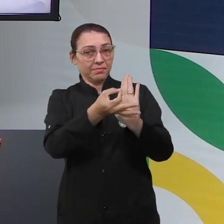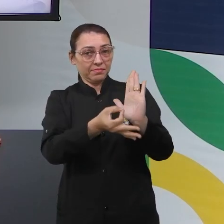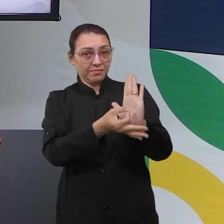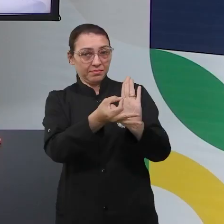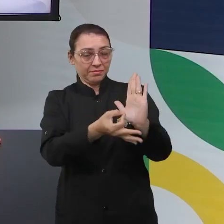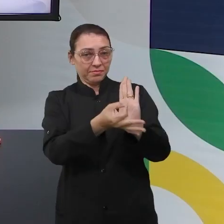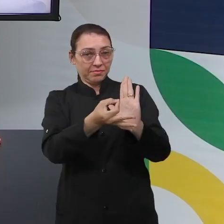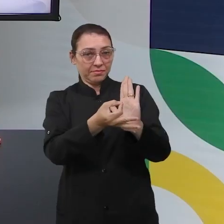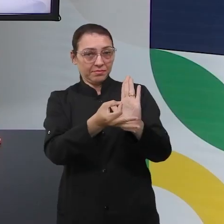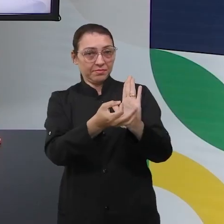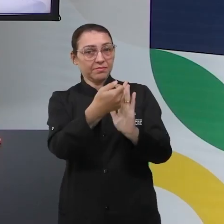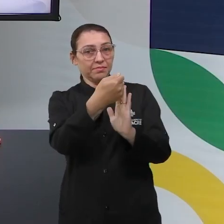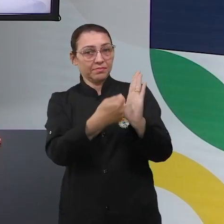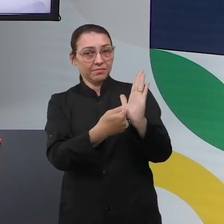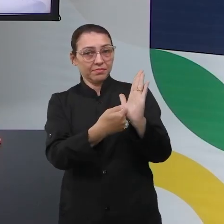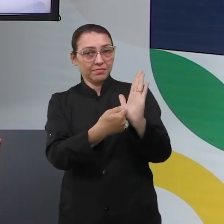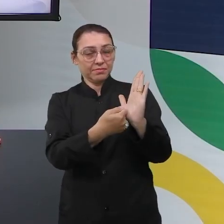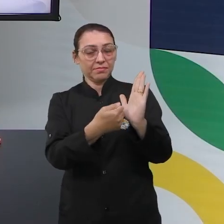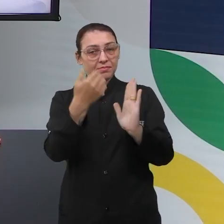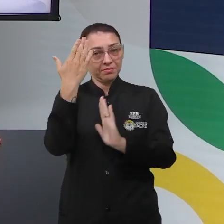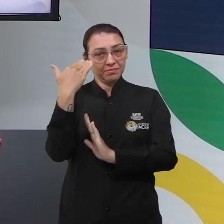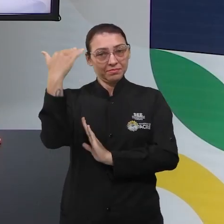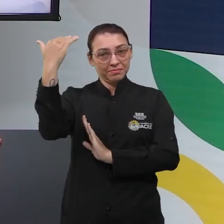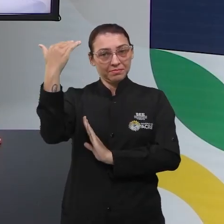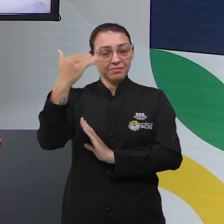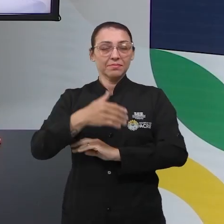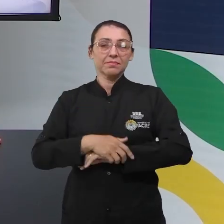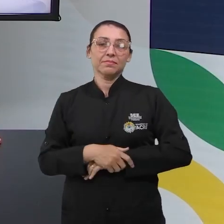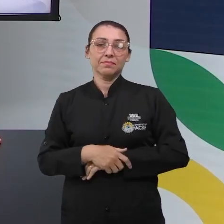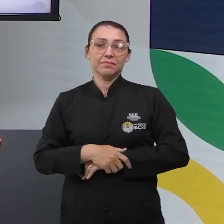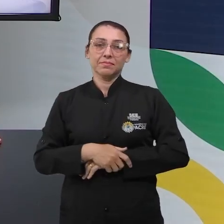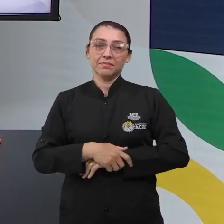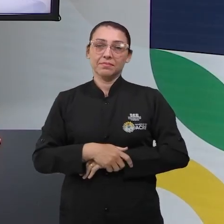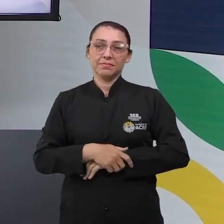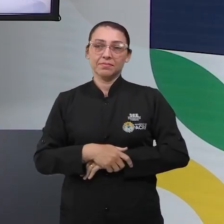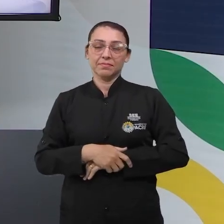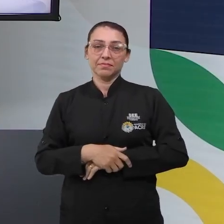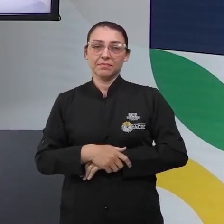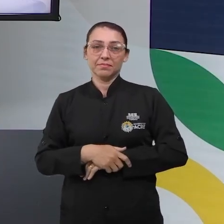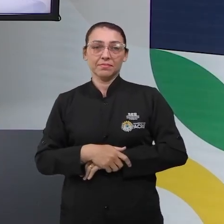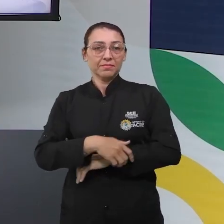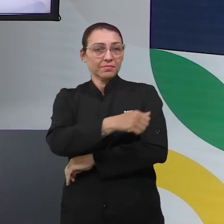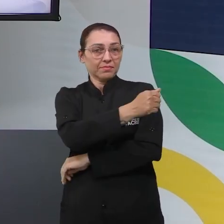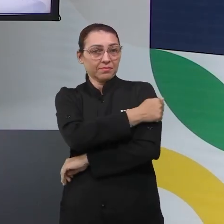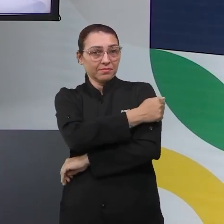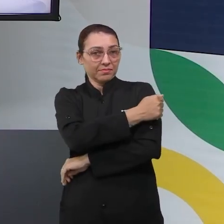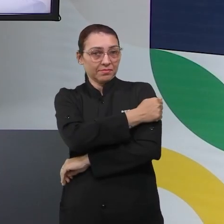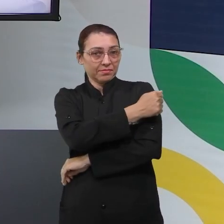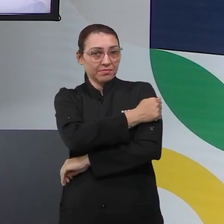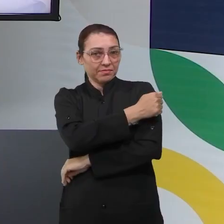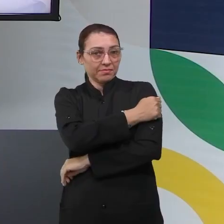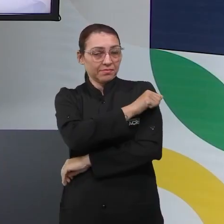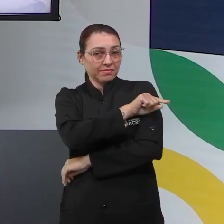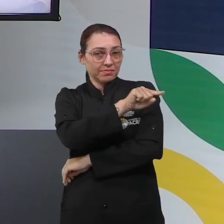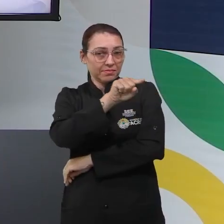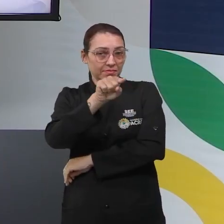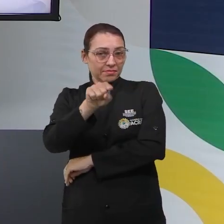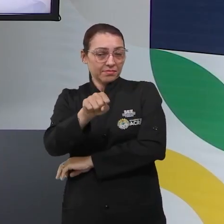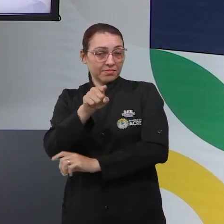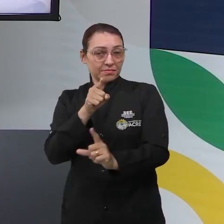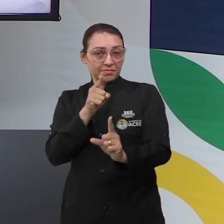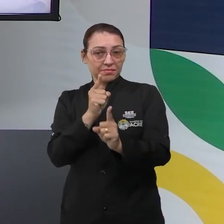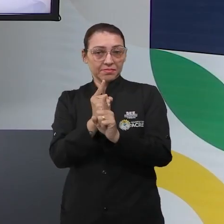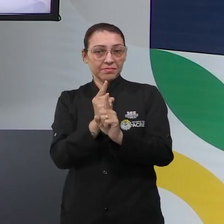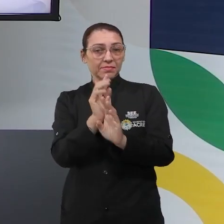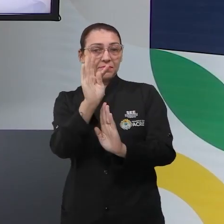argumentativo, a nossa famosa redação. Quando o aluno vocês se deparam